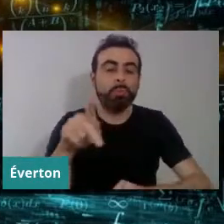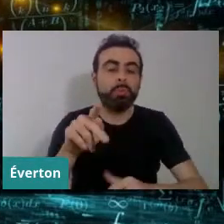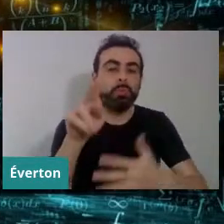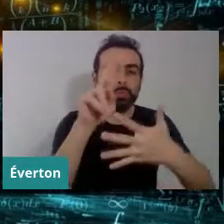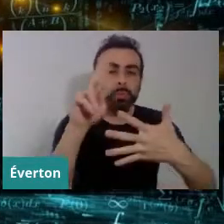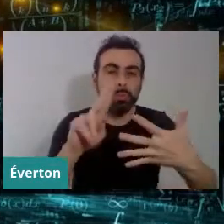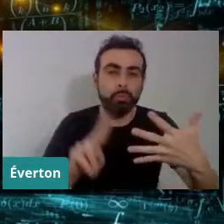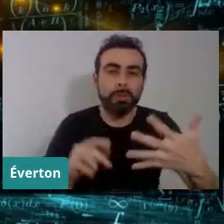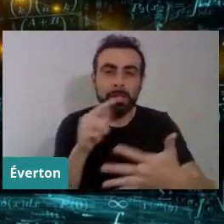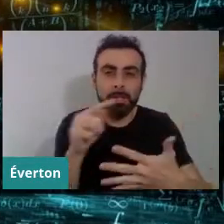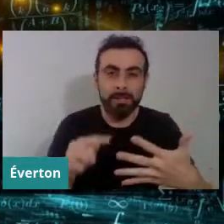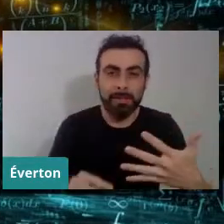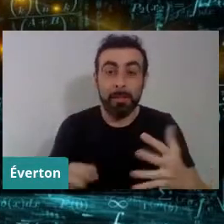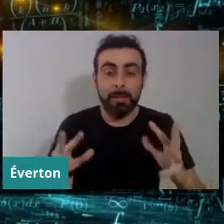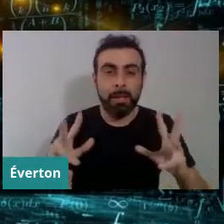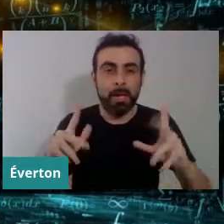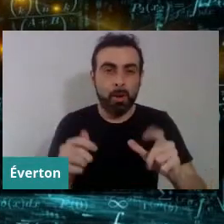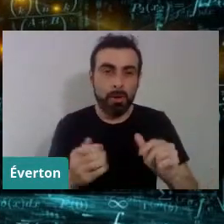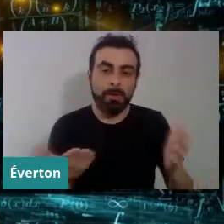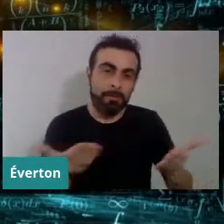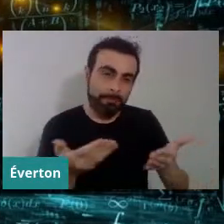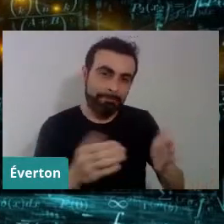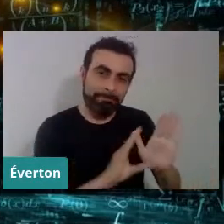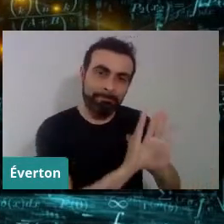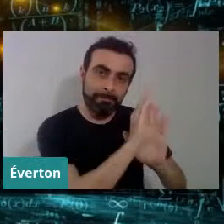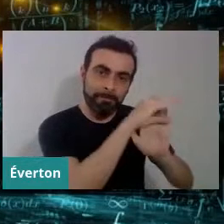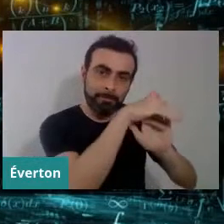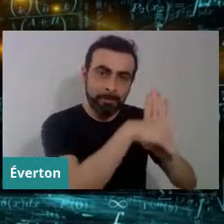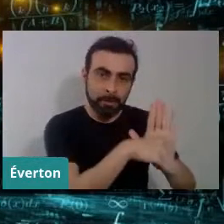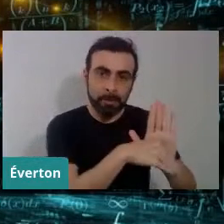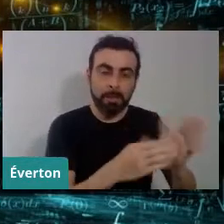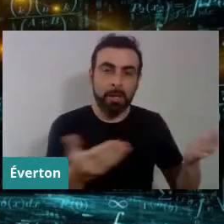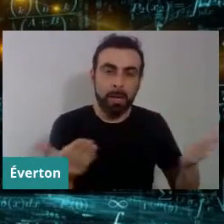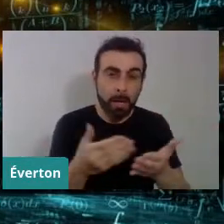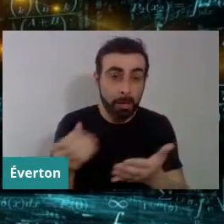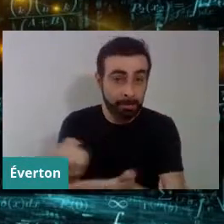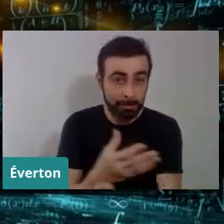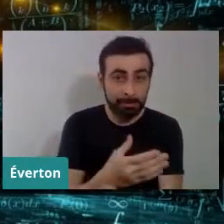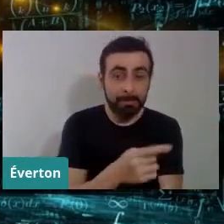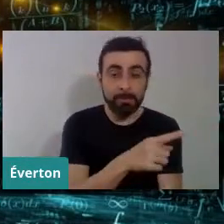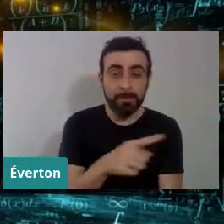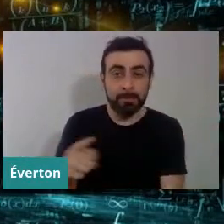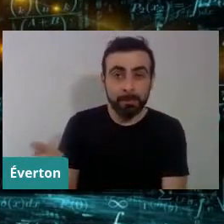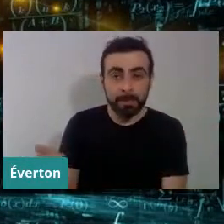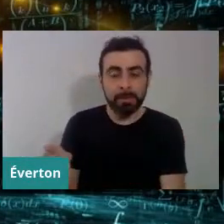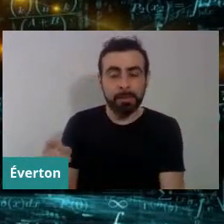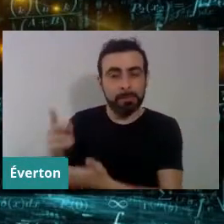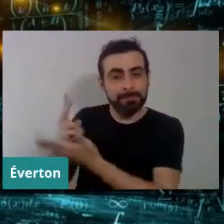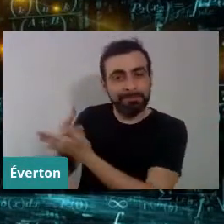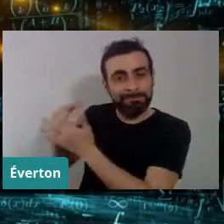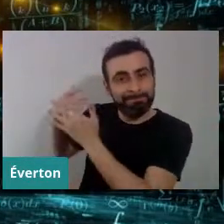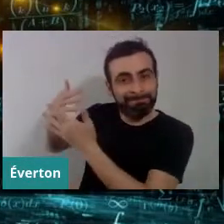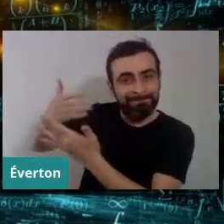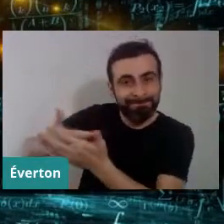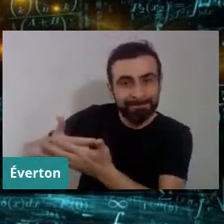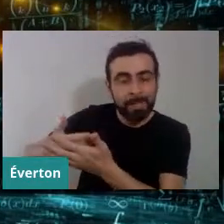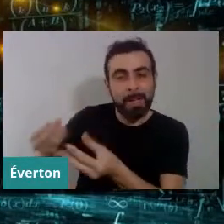que esse atual colegiado, deixado por vocês, nossos queridos